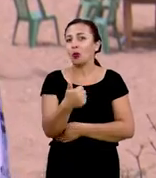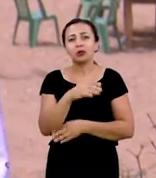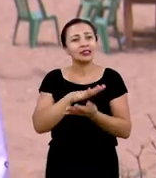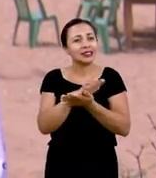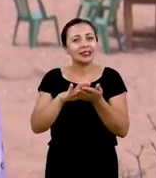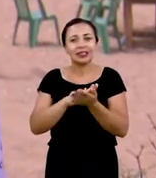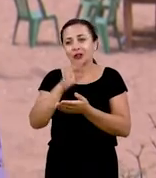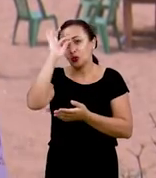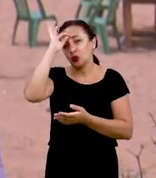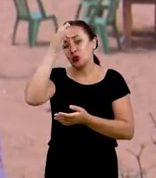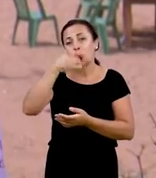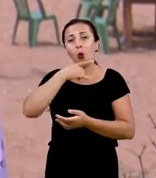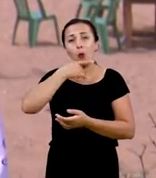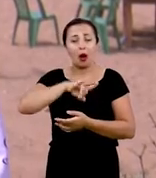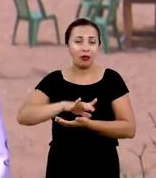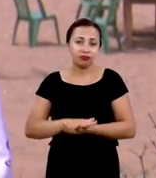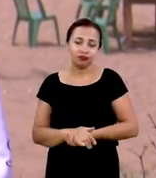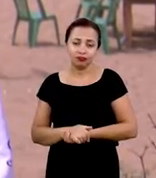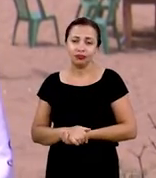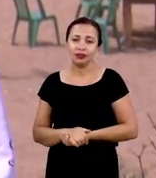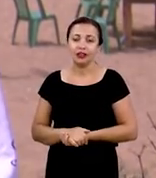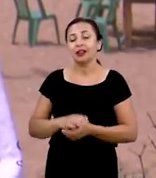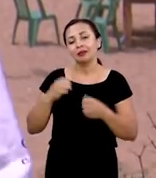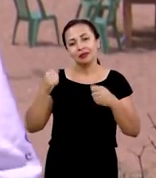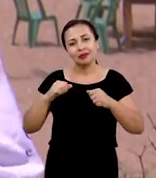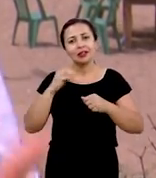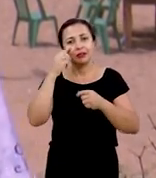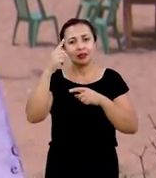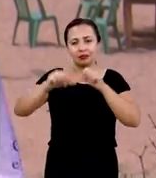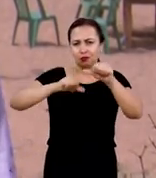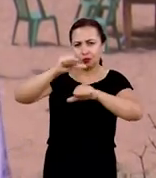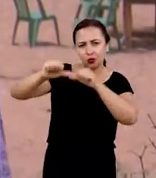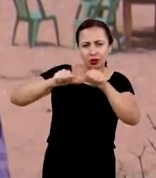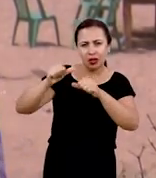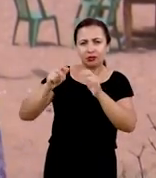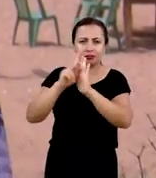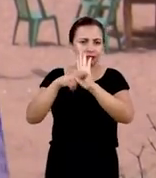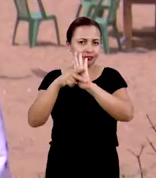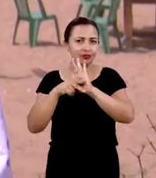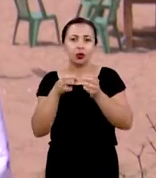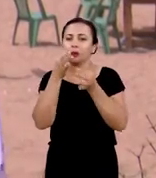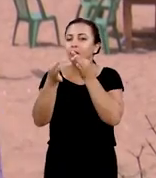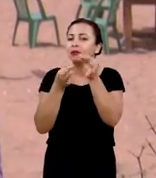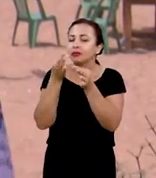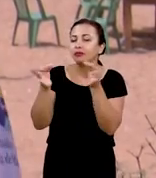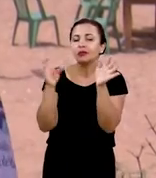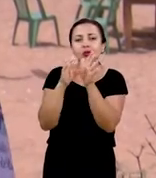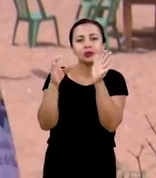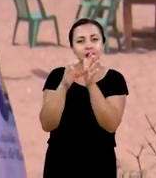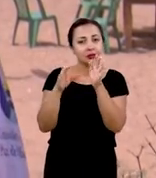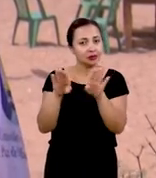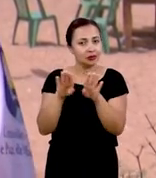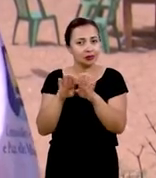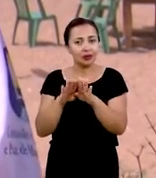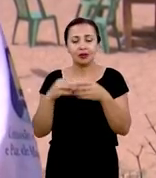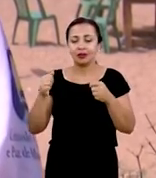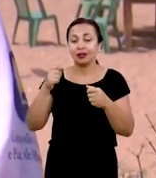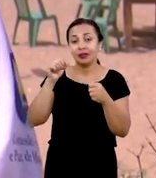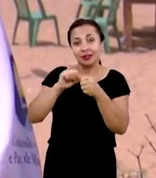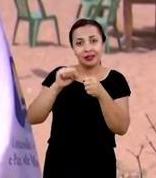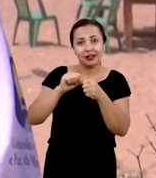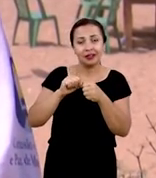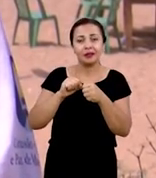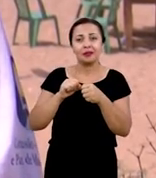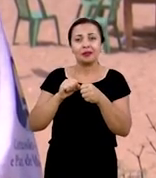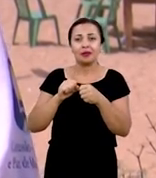né, que devem acontecer e onde devem ser feitas mudanças, inclusive nos projetos, com as sugestões das comunidades, elas vêm sendo